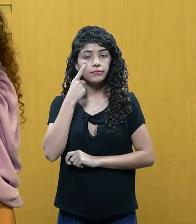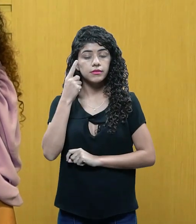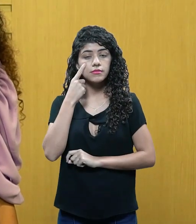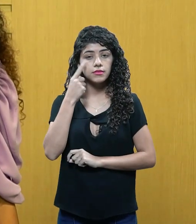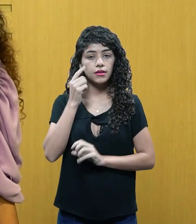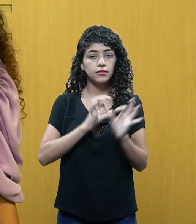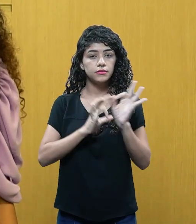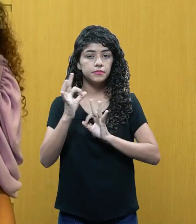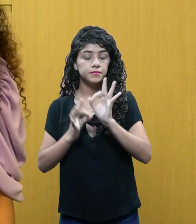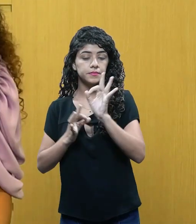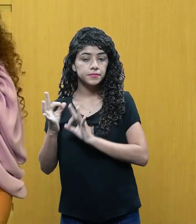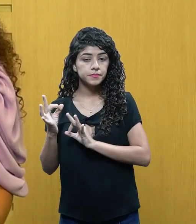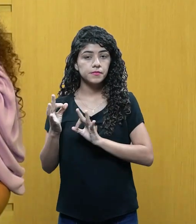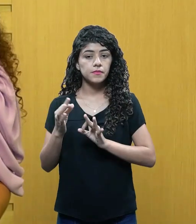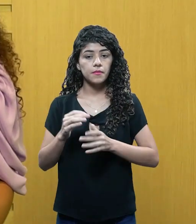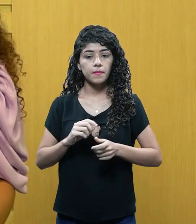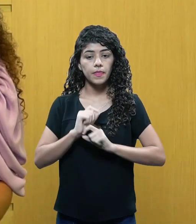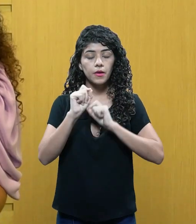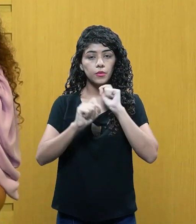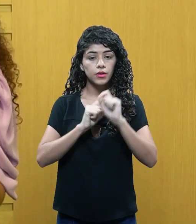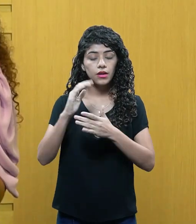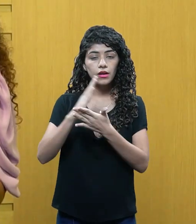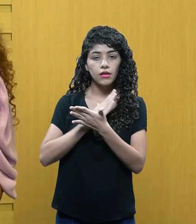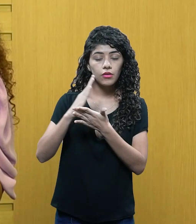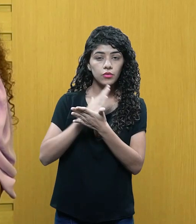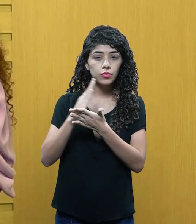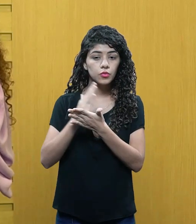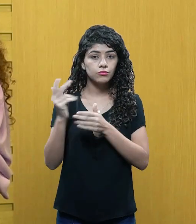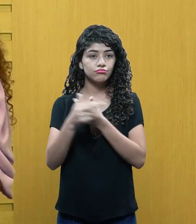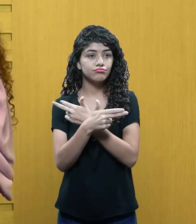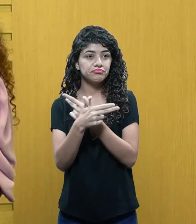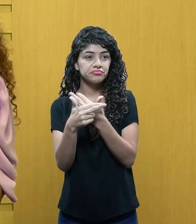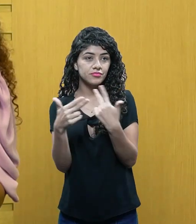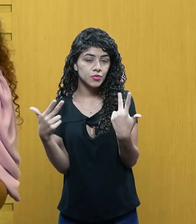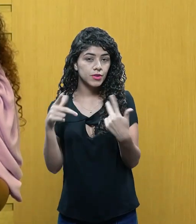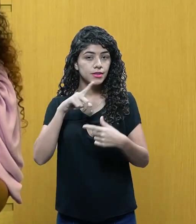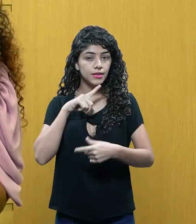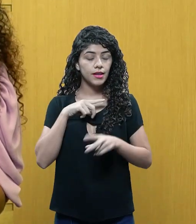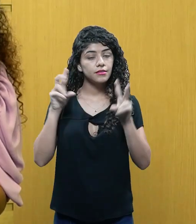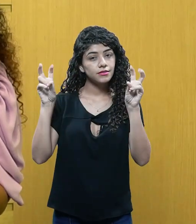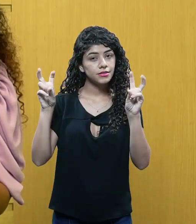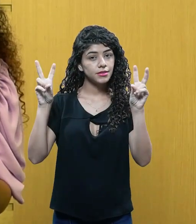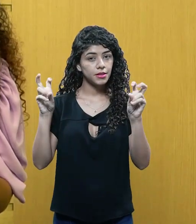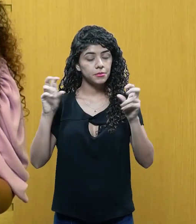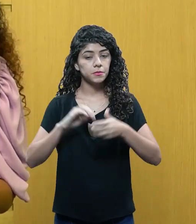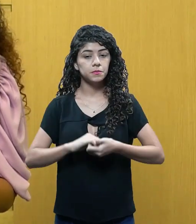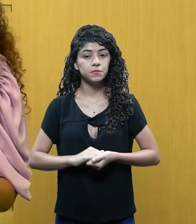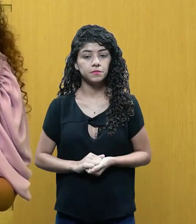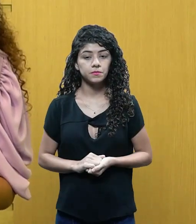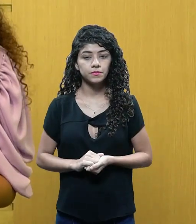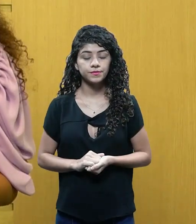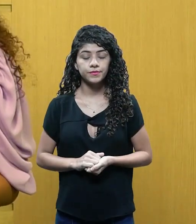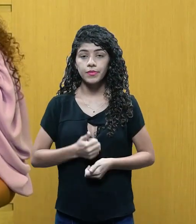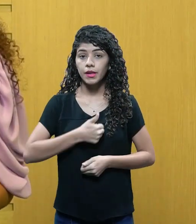pensar um pouquinho, debater um pouquinho algumas coisas que circulam nesse assunto de